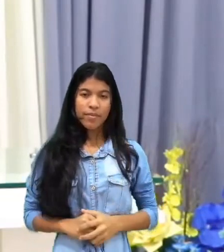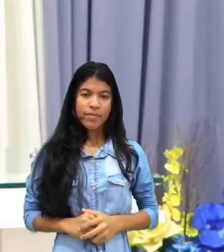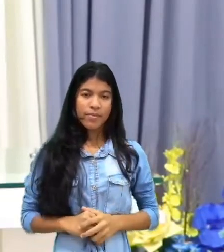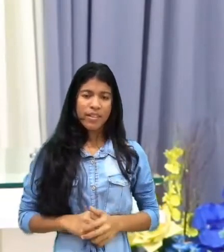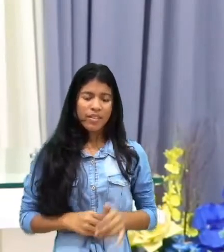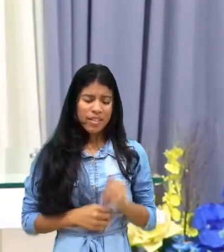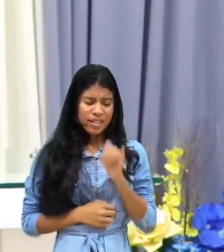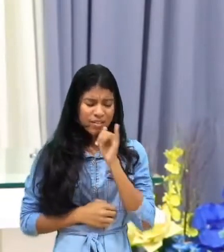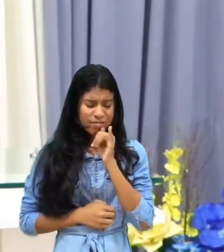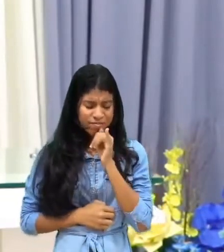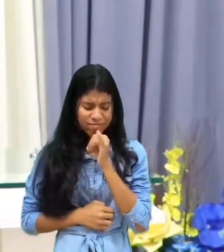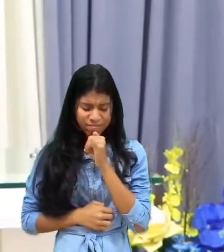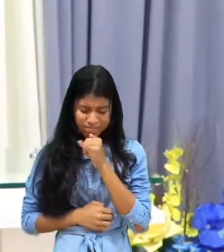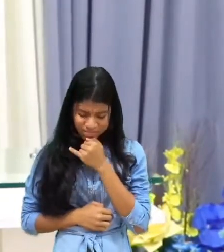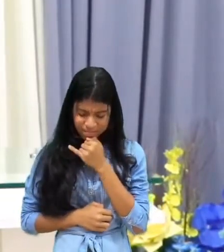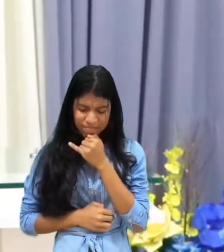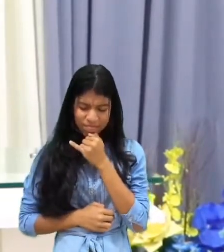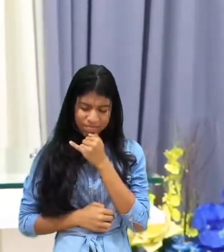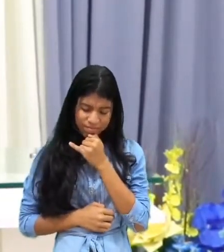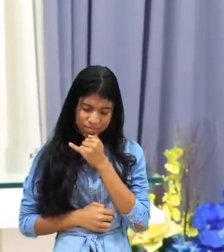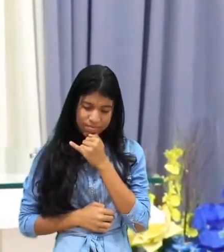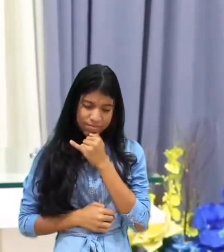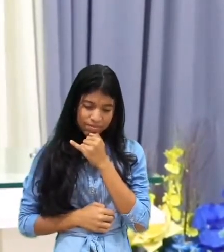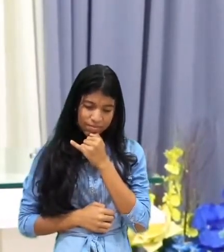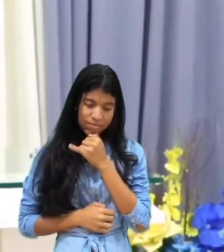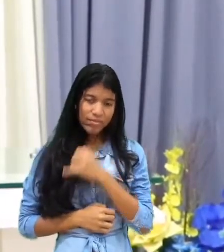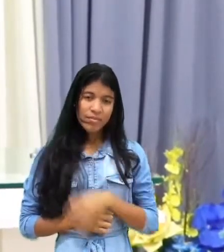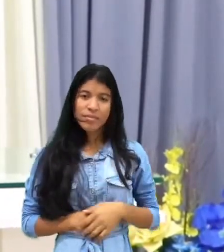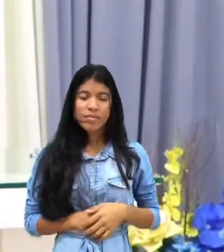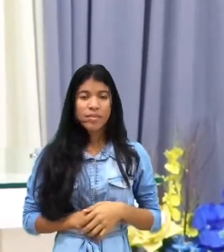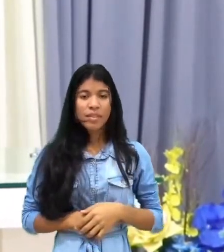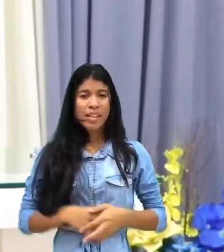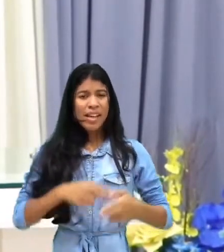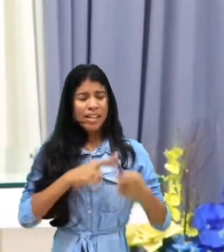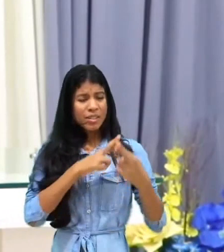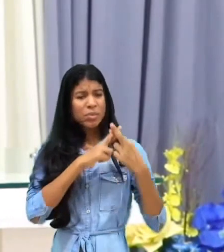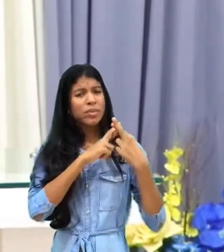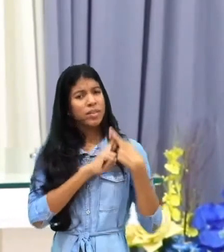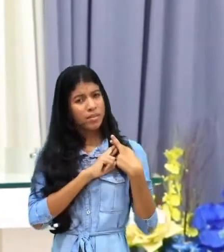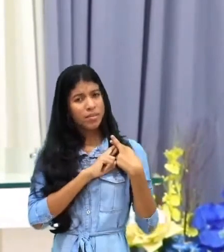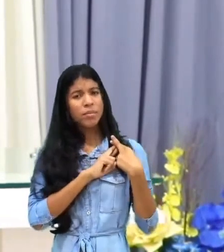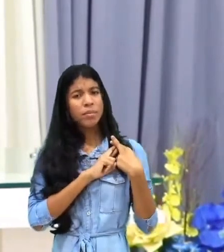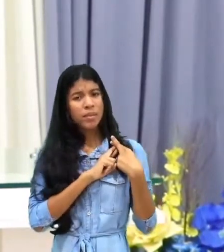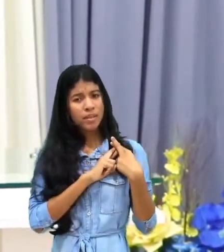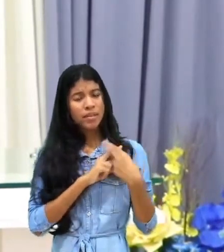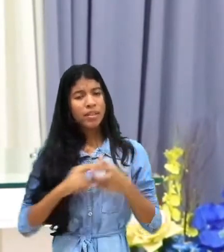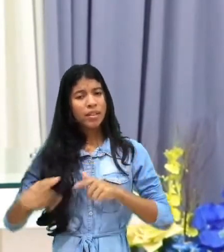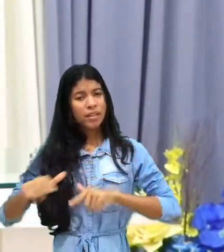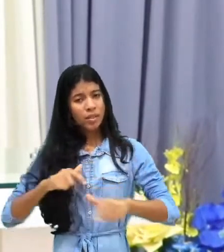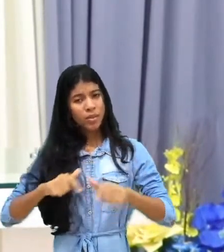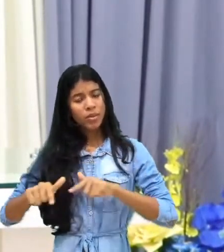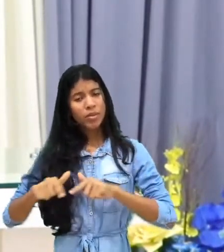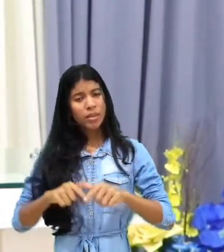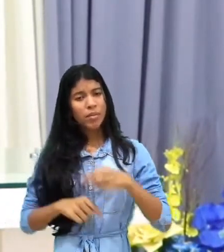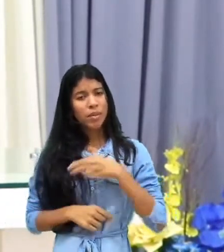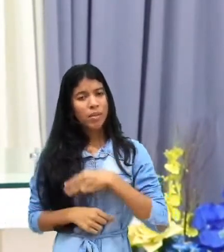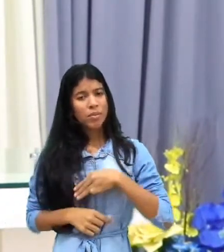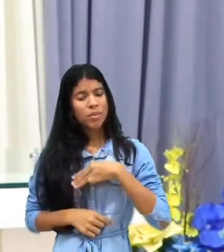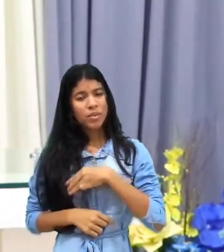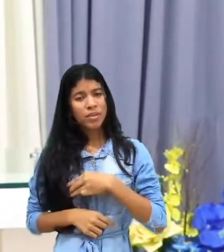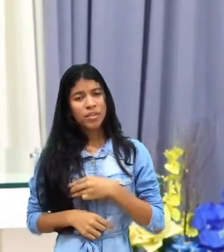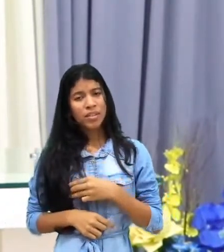Aí você vai ver o peso do trabalho missionário. O peso,